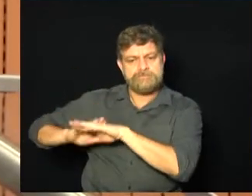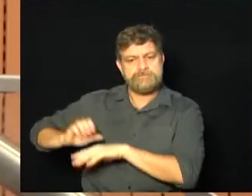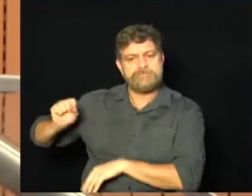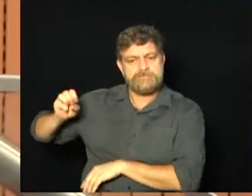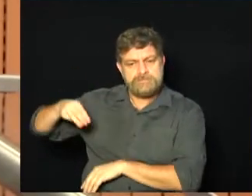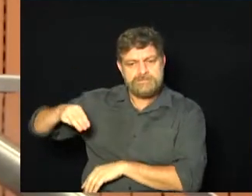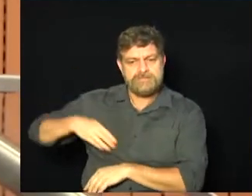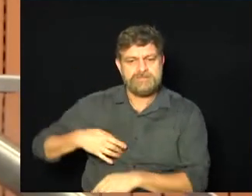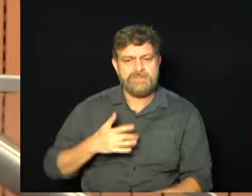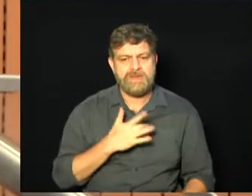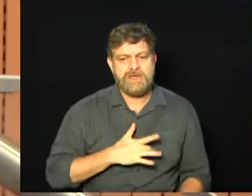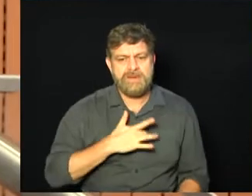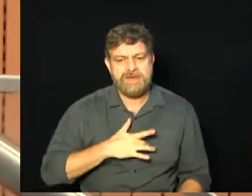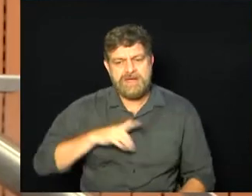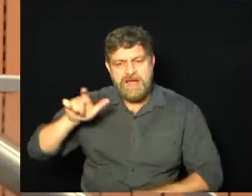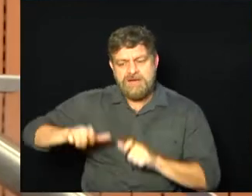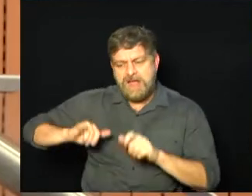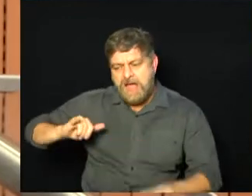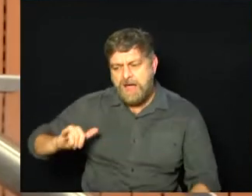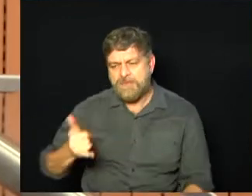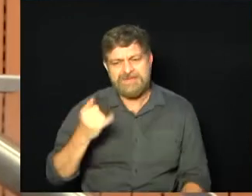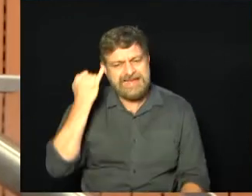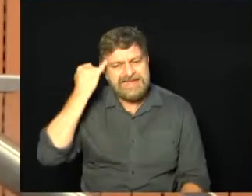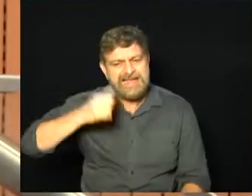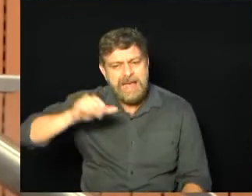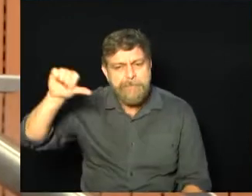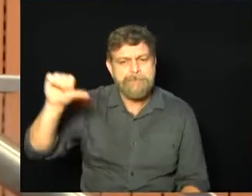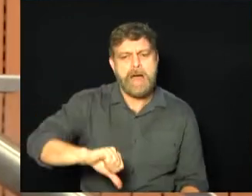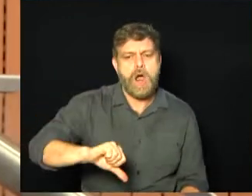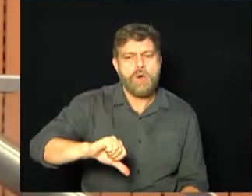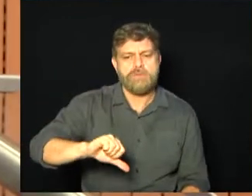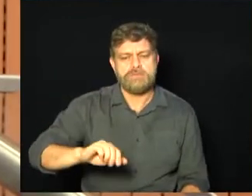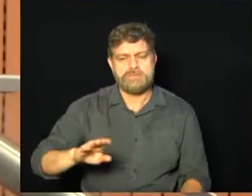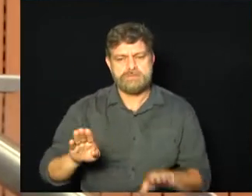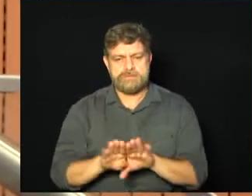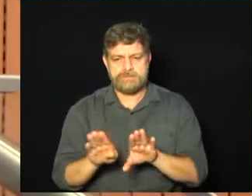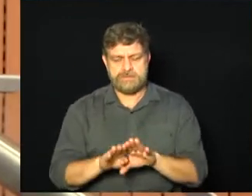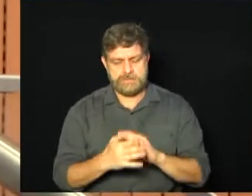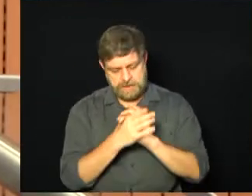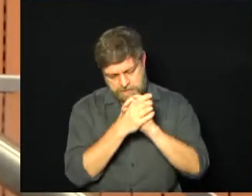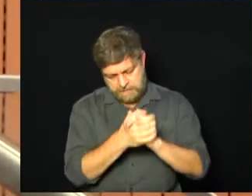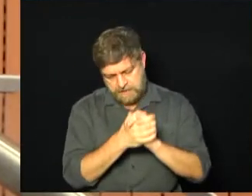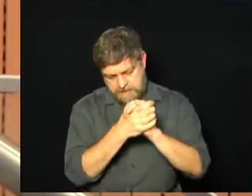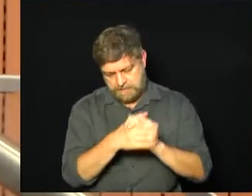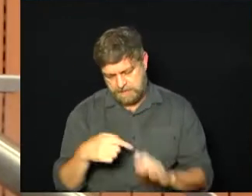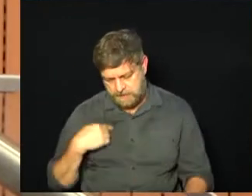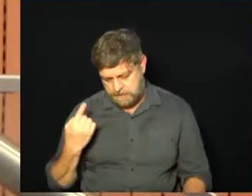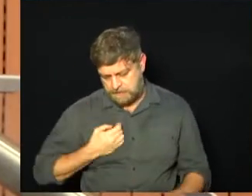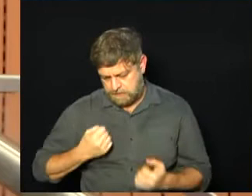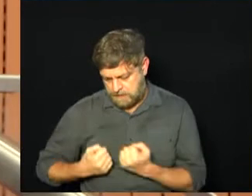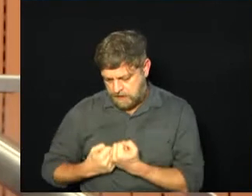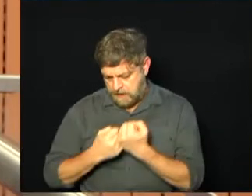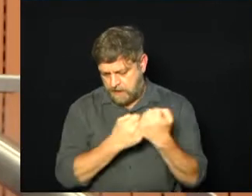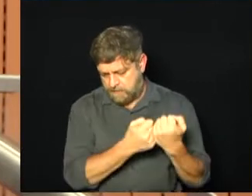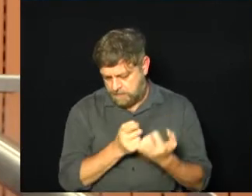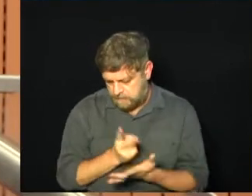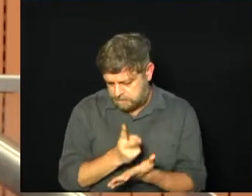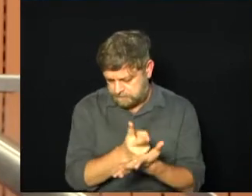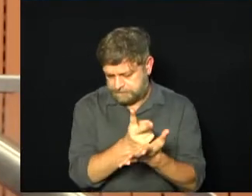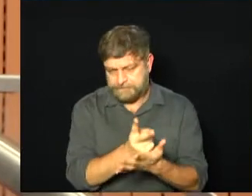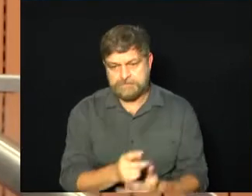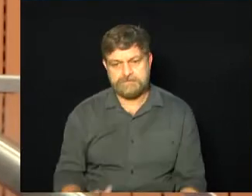Pena que alguns aproveitaram muito mal essa ideia. Então, parabéns, conte com a gente, o apoio é sempre nosso,